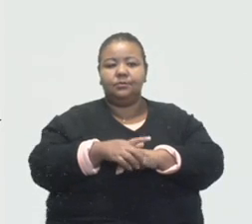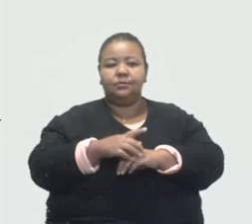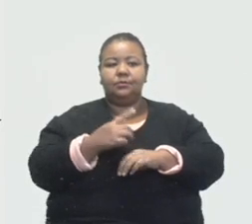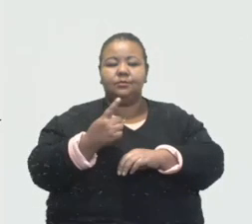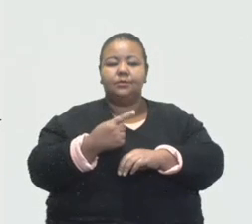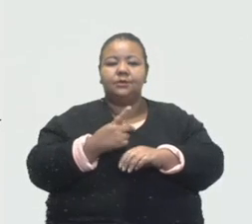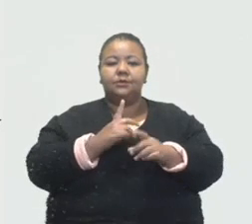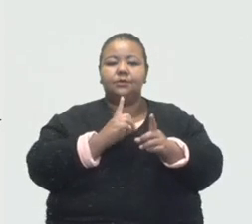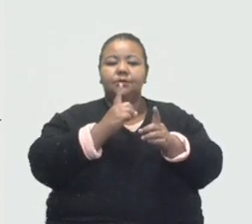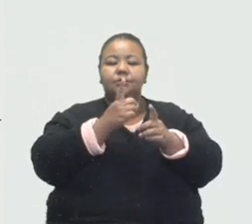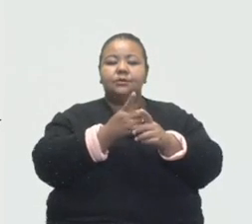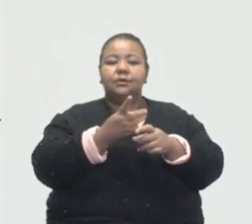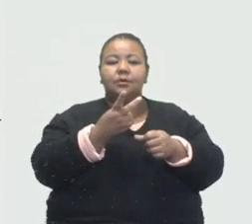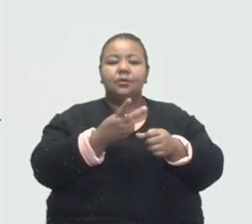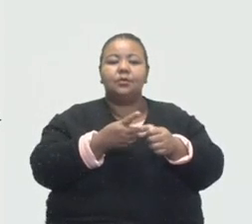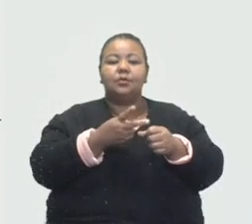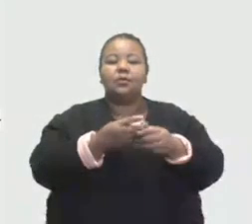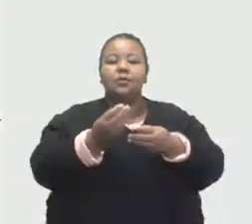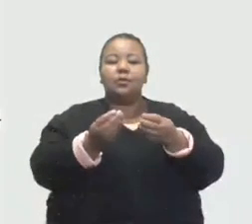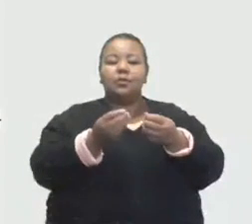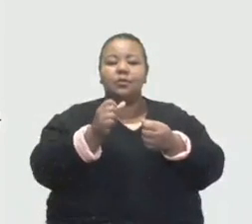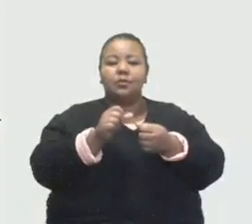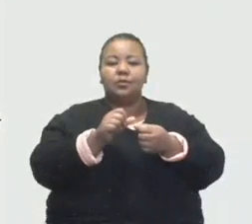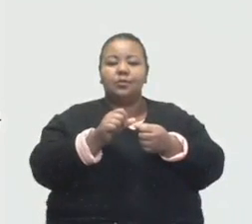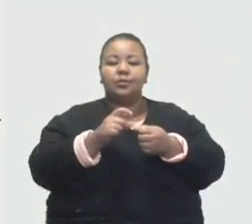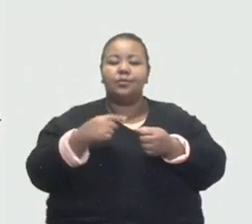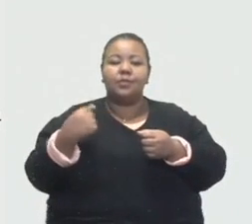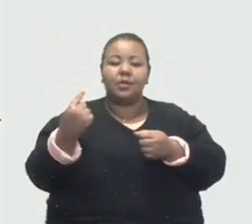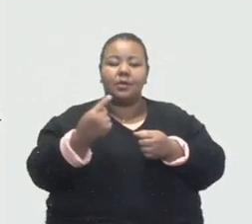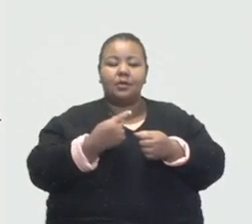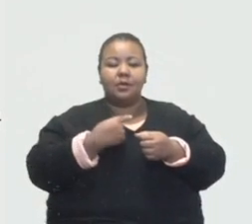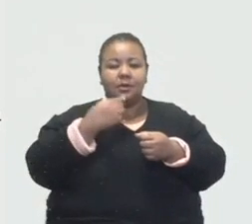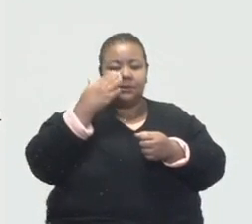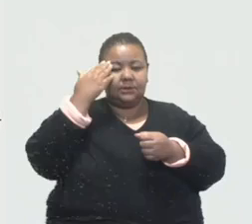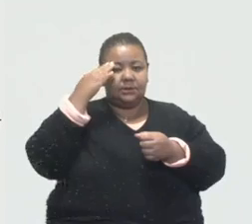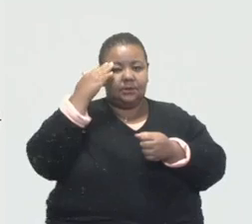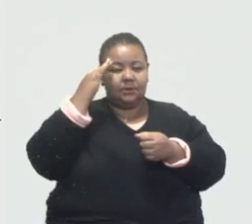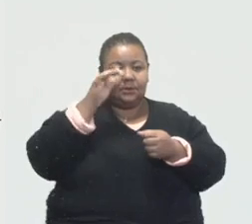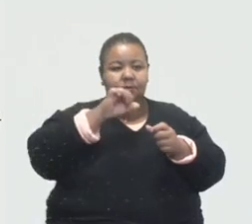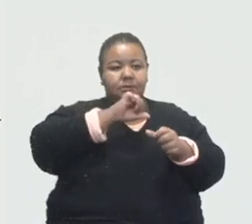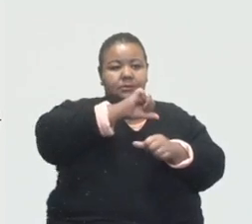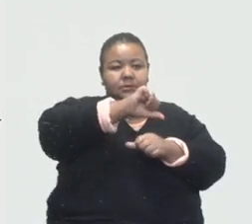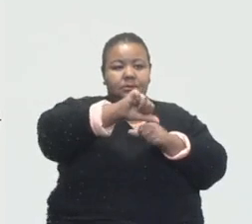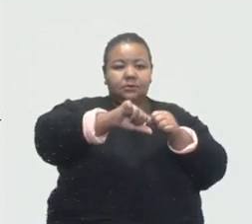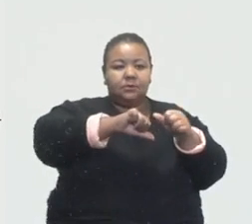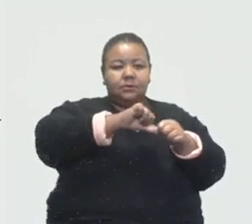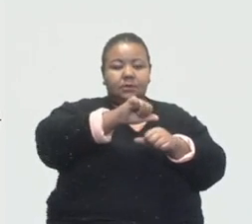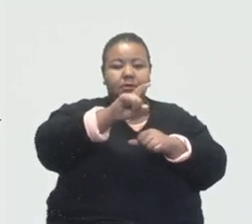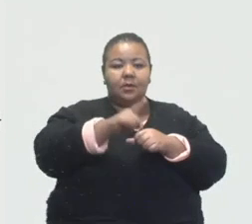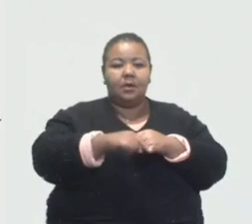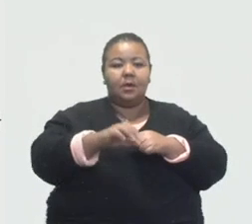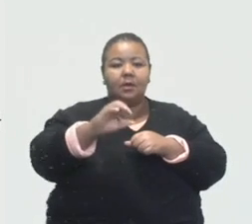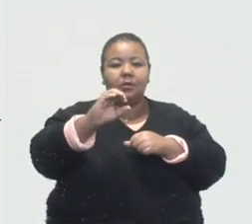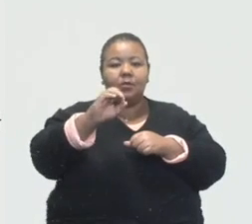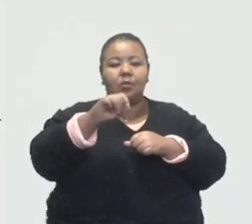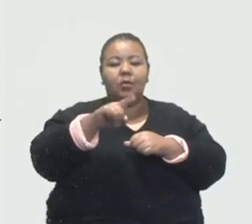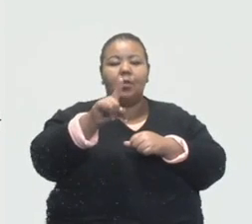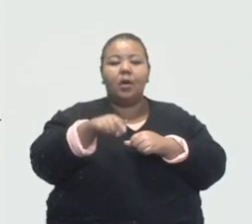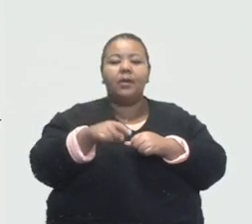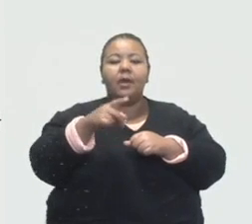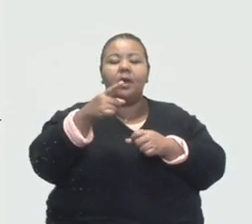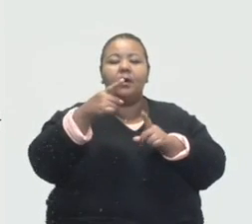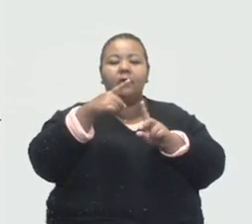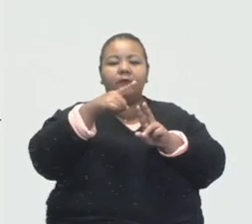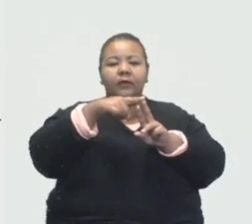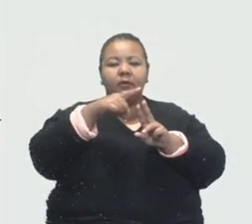determinar o núcleo, como a gente faz? Nós sabemos que a transformação tem que ser levada ao vetor nulo. Qual que é o vetor nulo? O vetor nulo